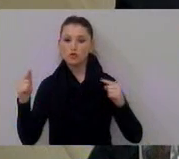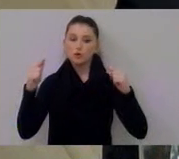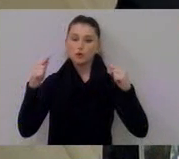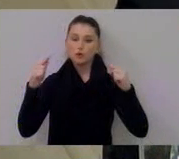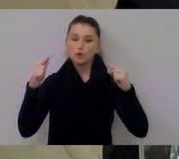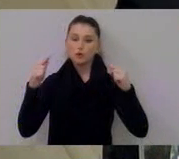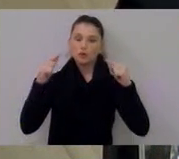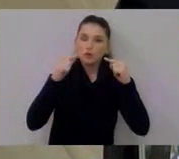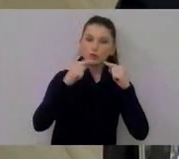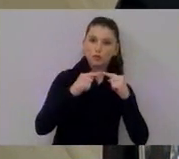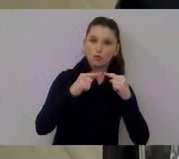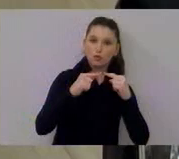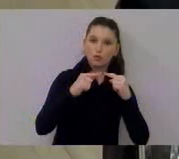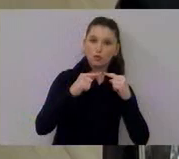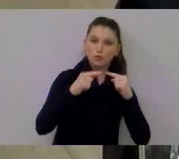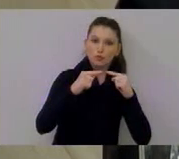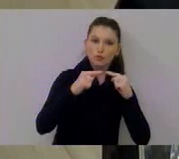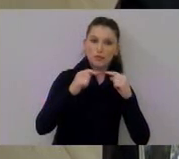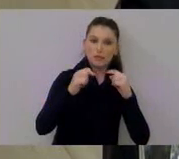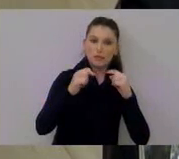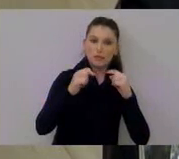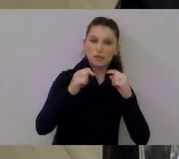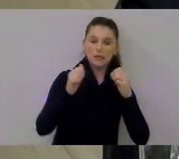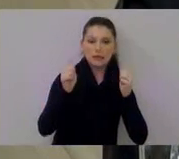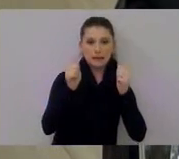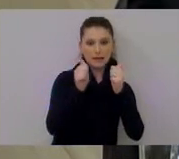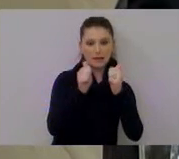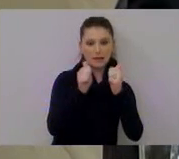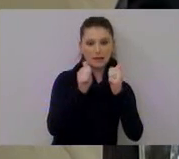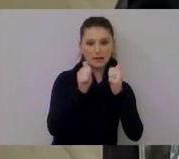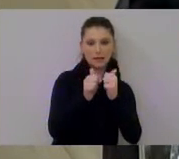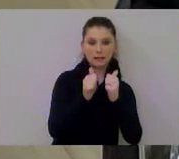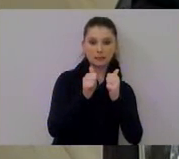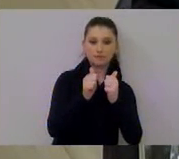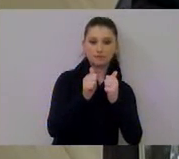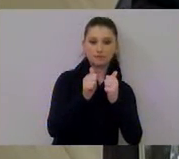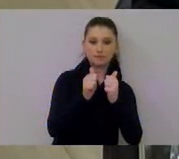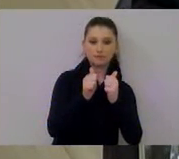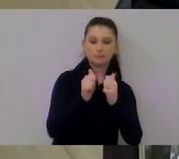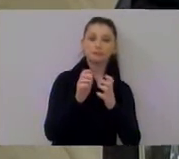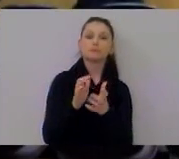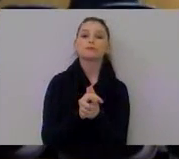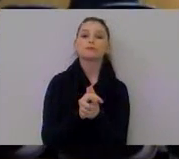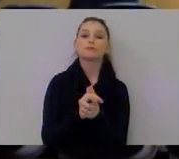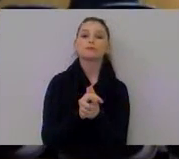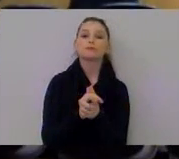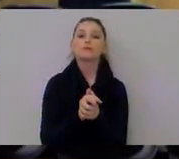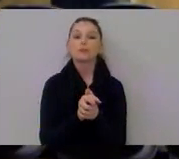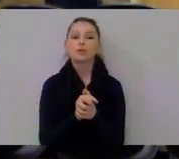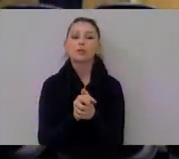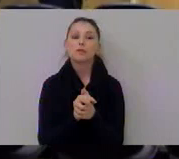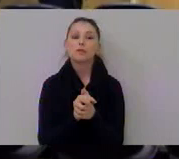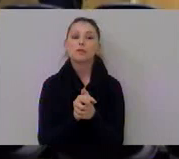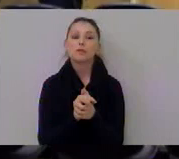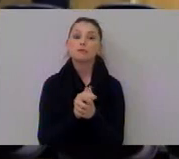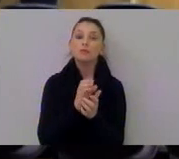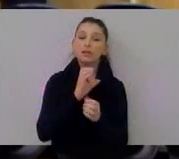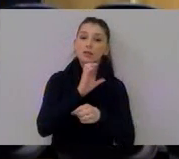Caravaggio, Nova Veneza. O requerimento está em discussão.